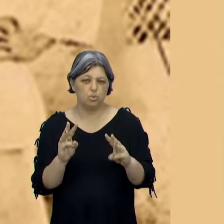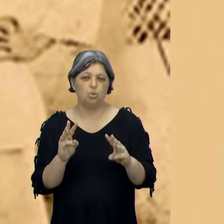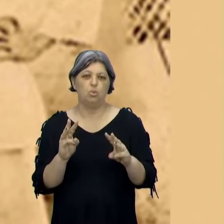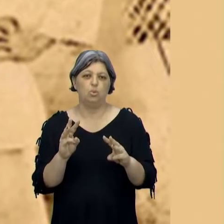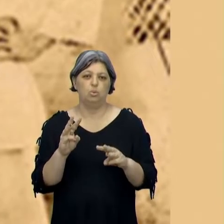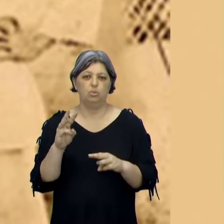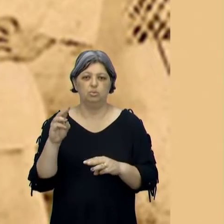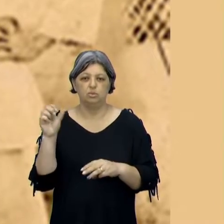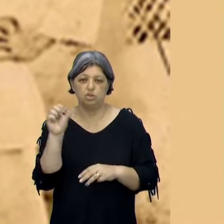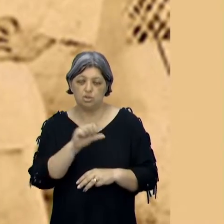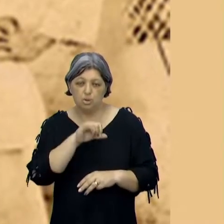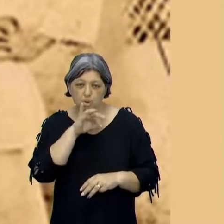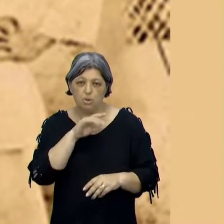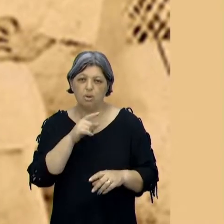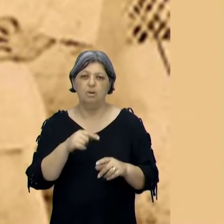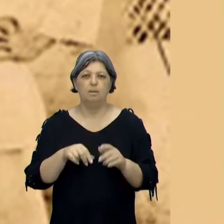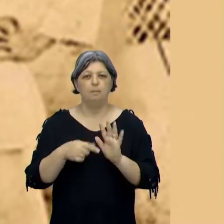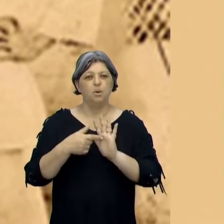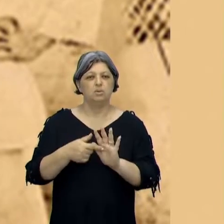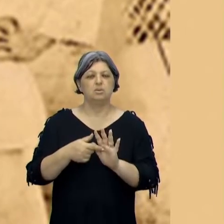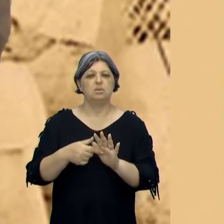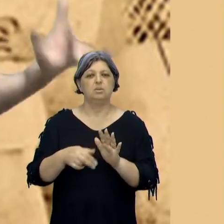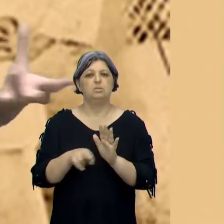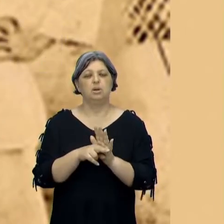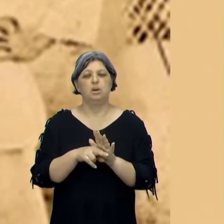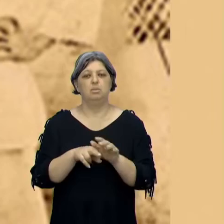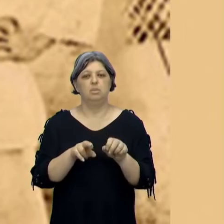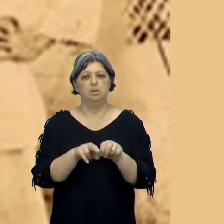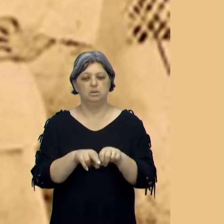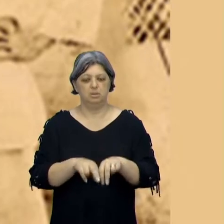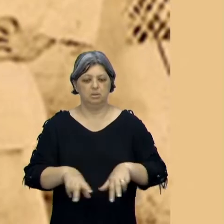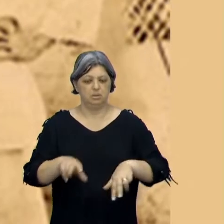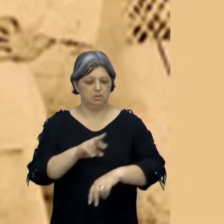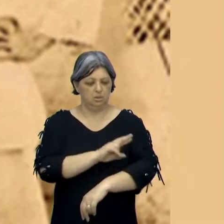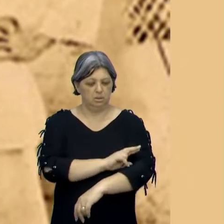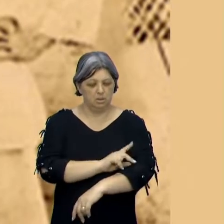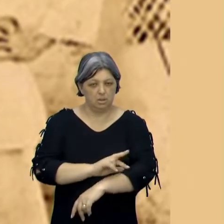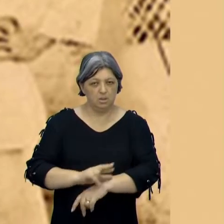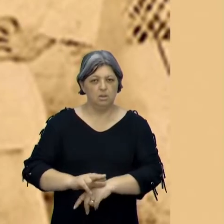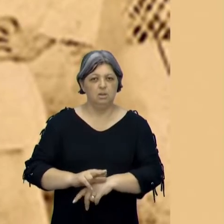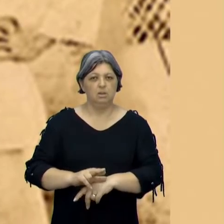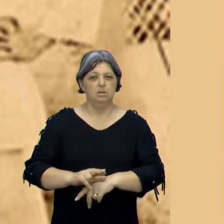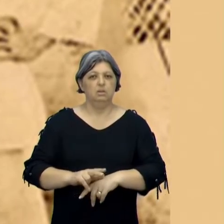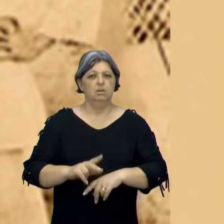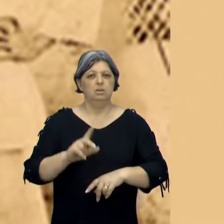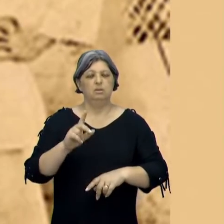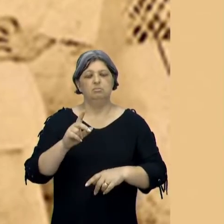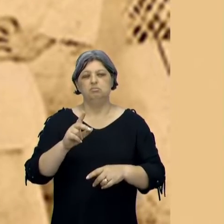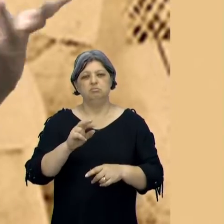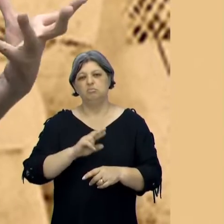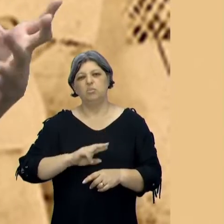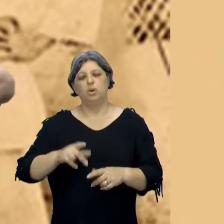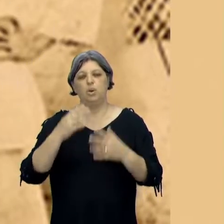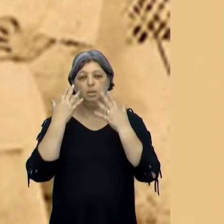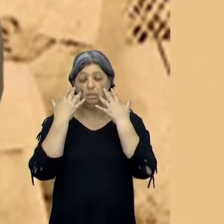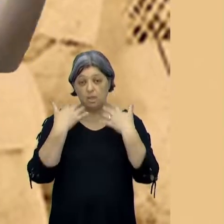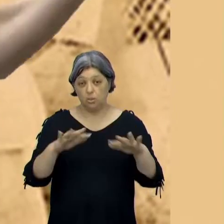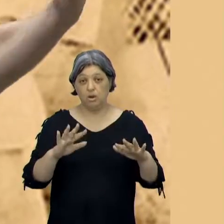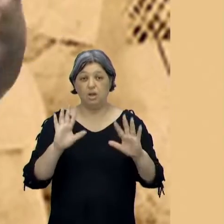aí essa diferença étnica não como algo natural, mas como algo que deveria ser